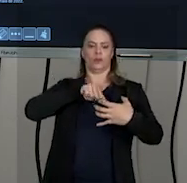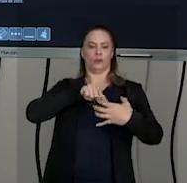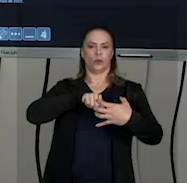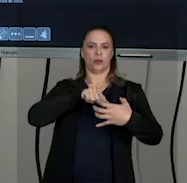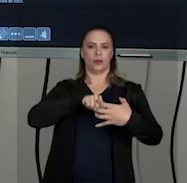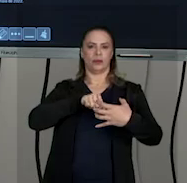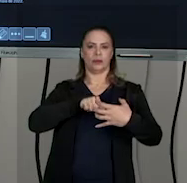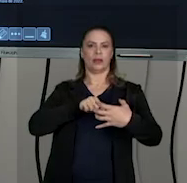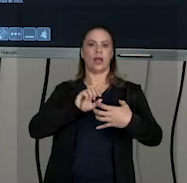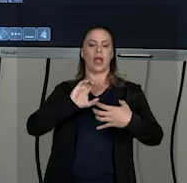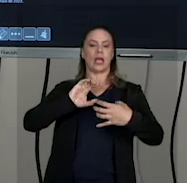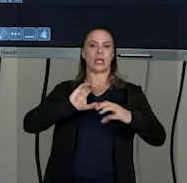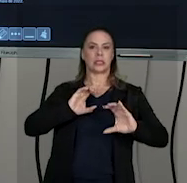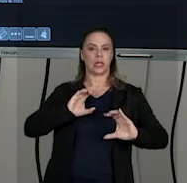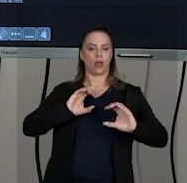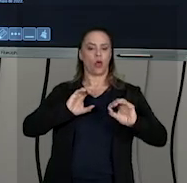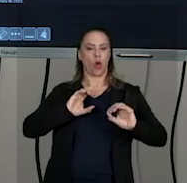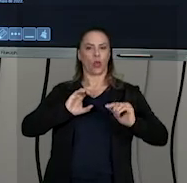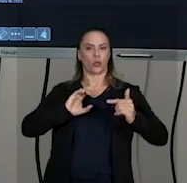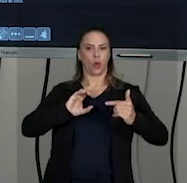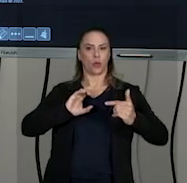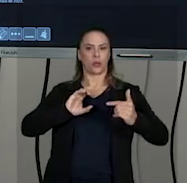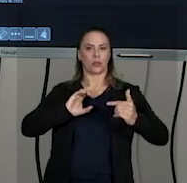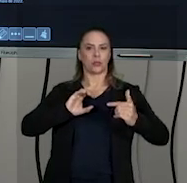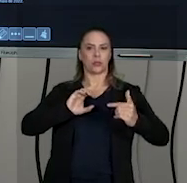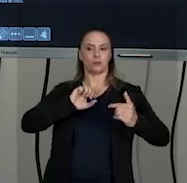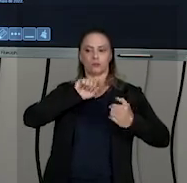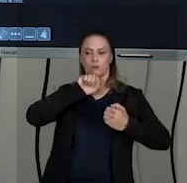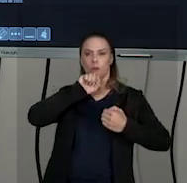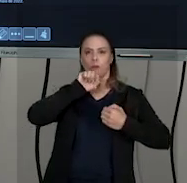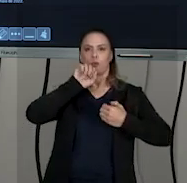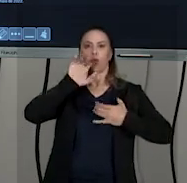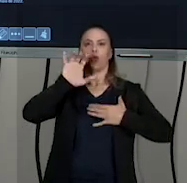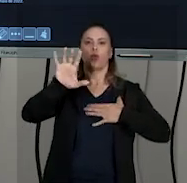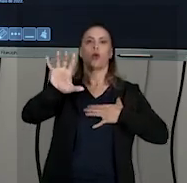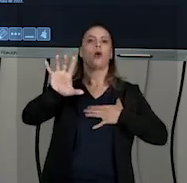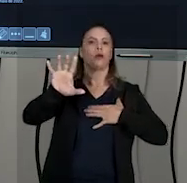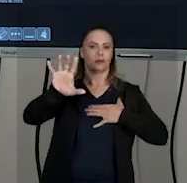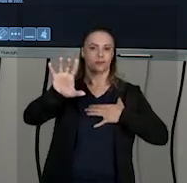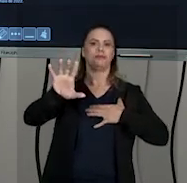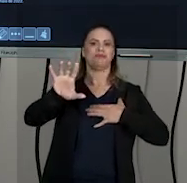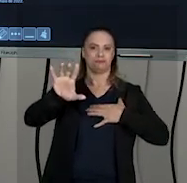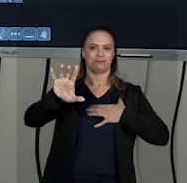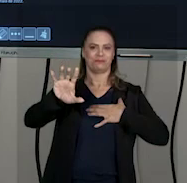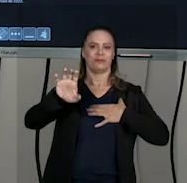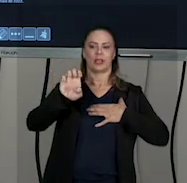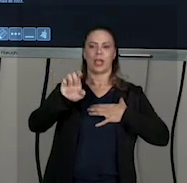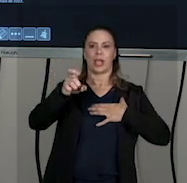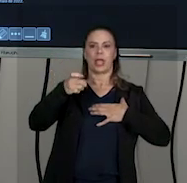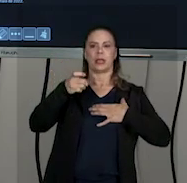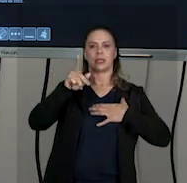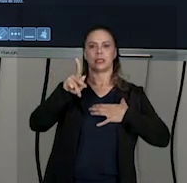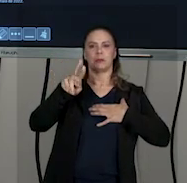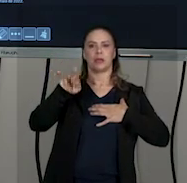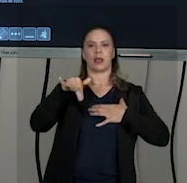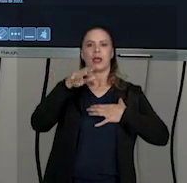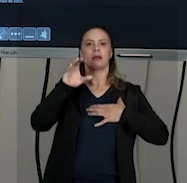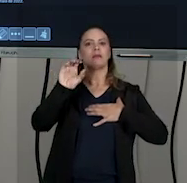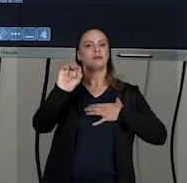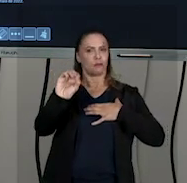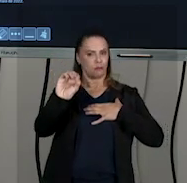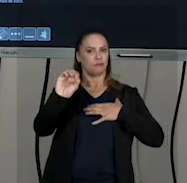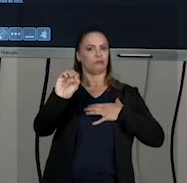gás carbônico. E essa troca aconteceu lá dentro dos pulmões, mais especificamente dentro